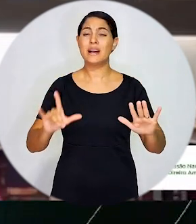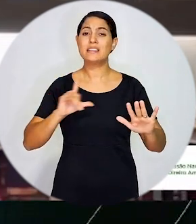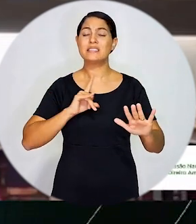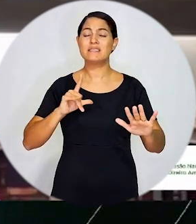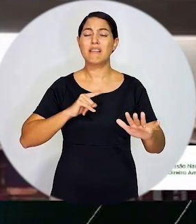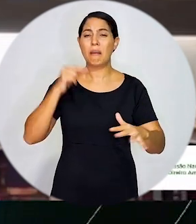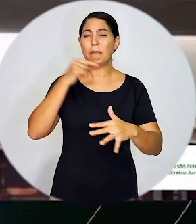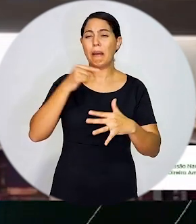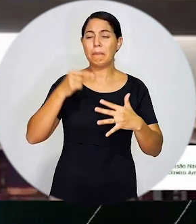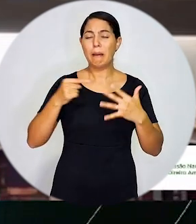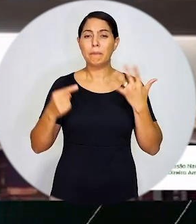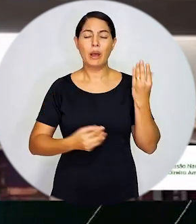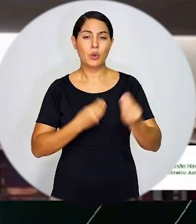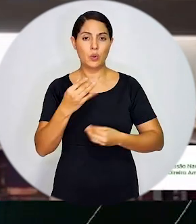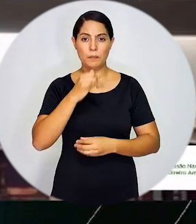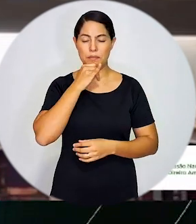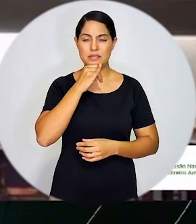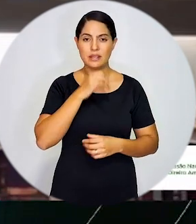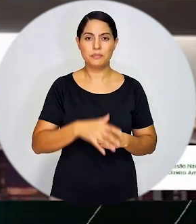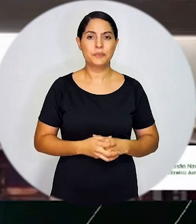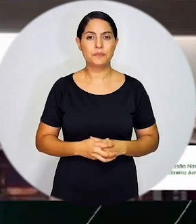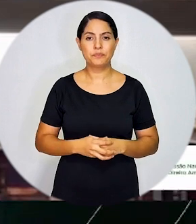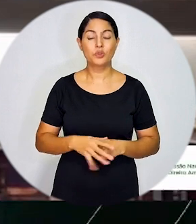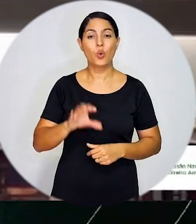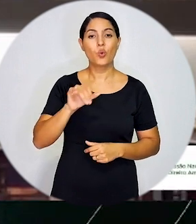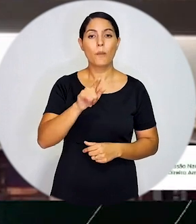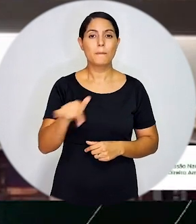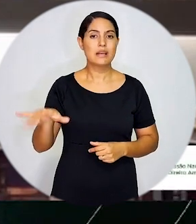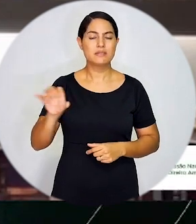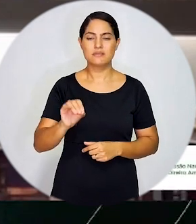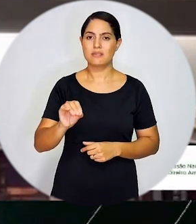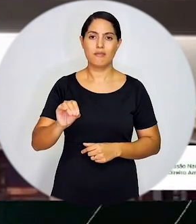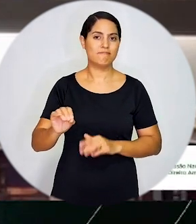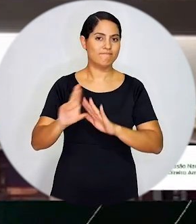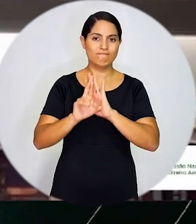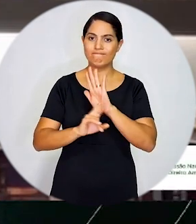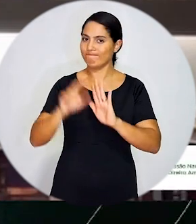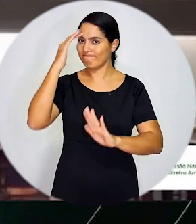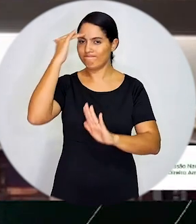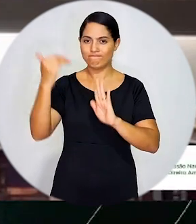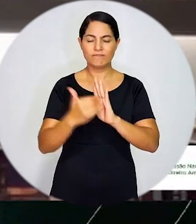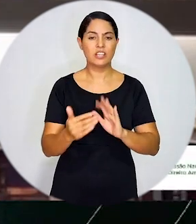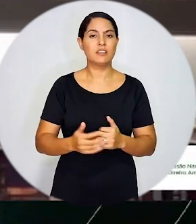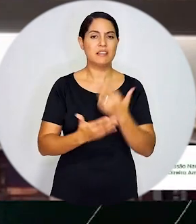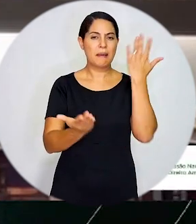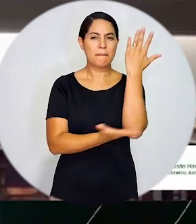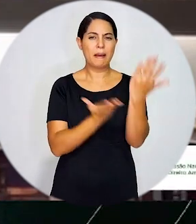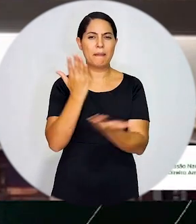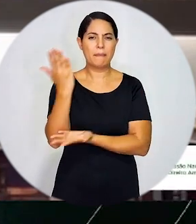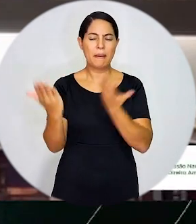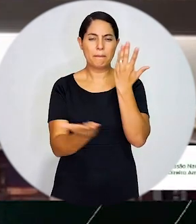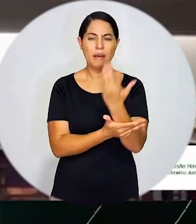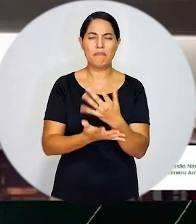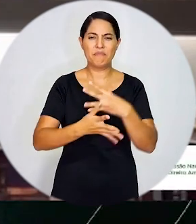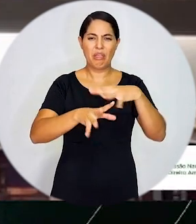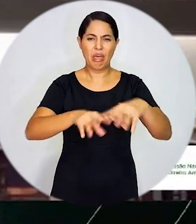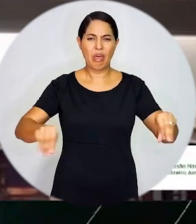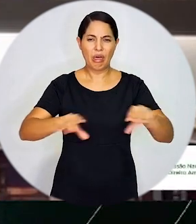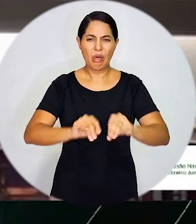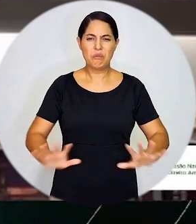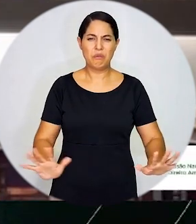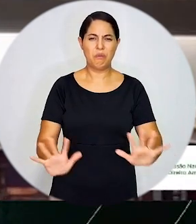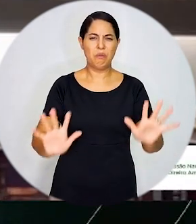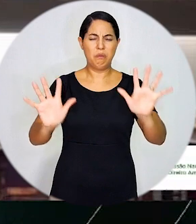podemos elencar as ocupações irregulares, o desmatamento, os resíduos sólidos, poluição, contaminação